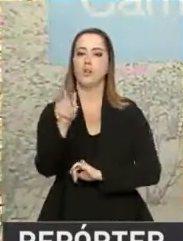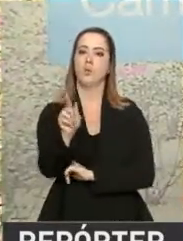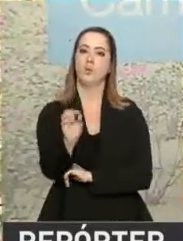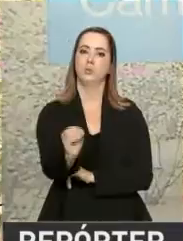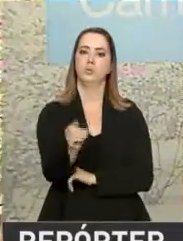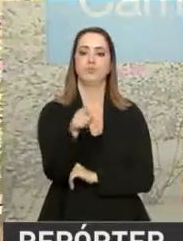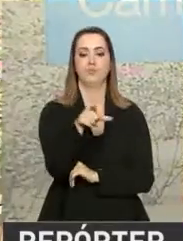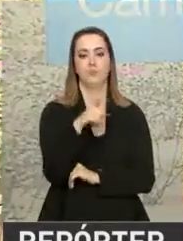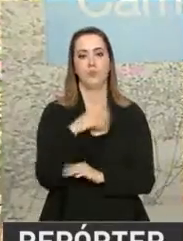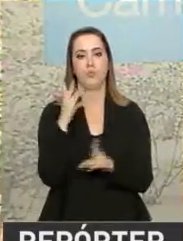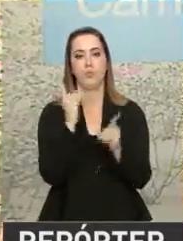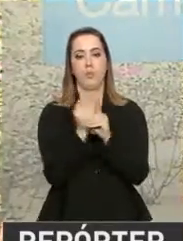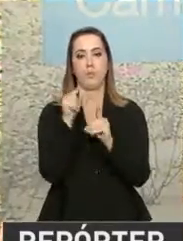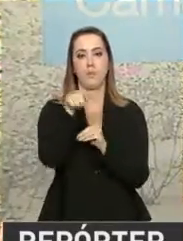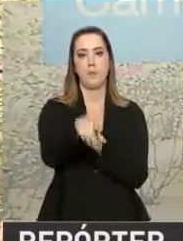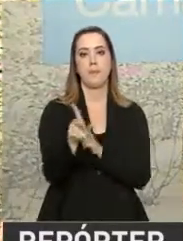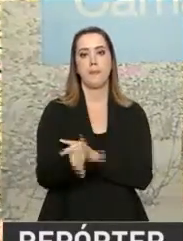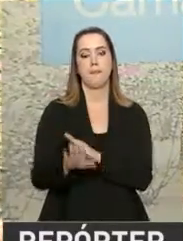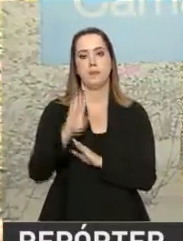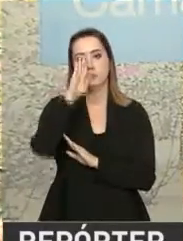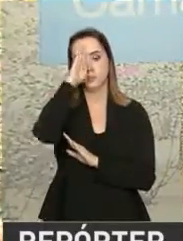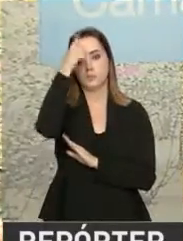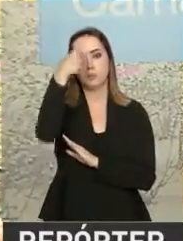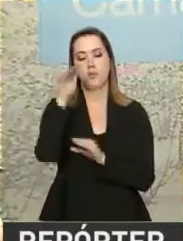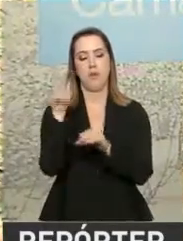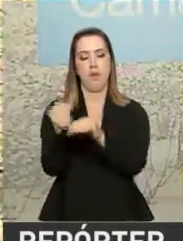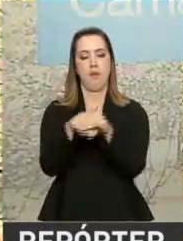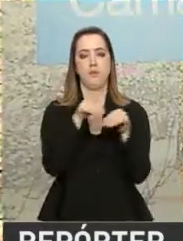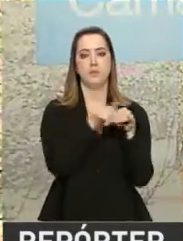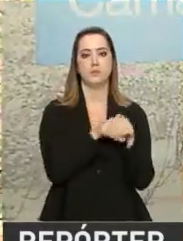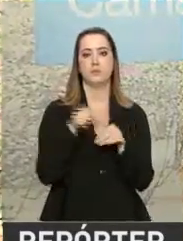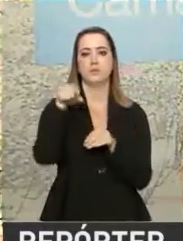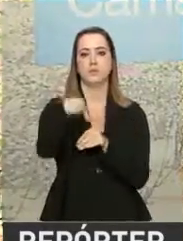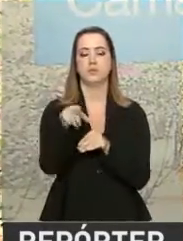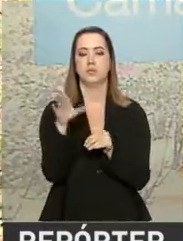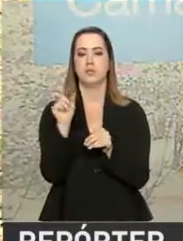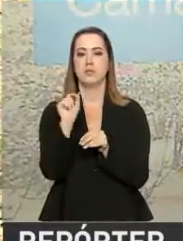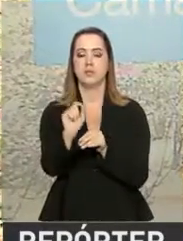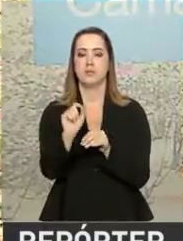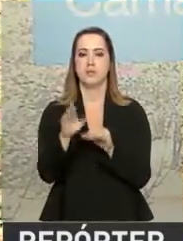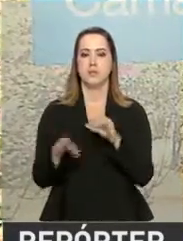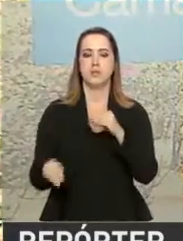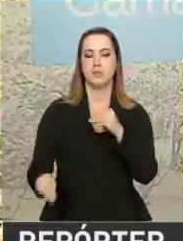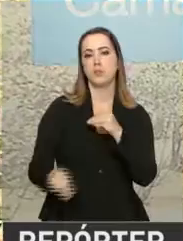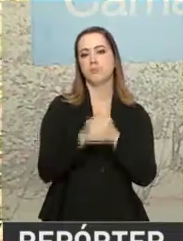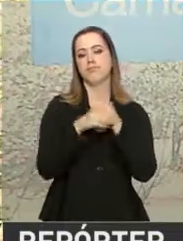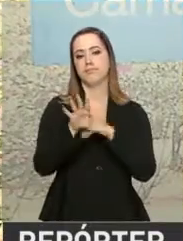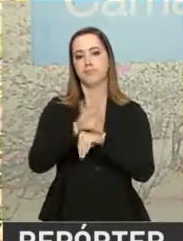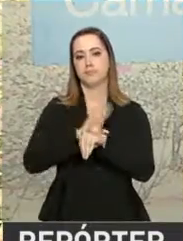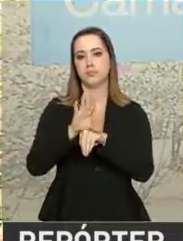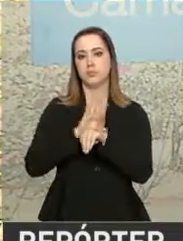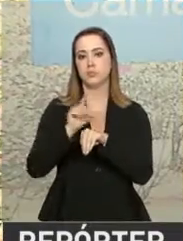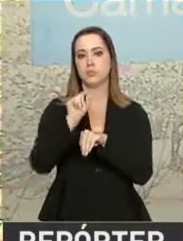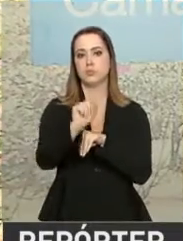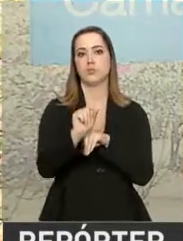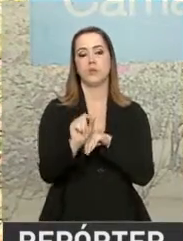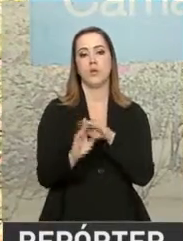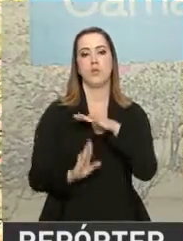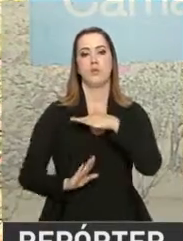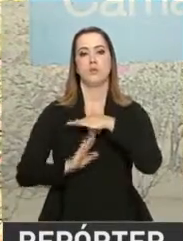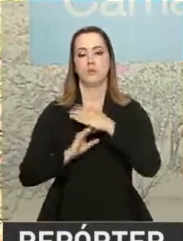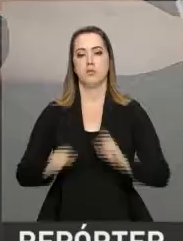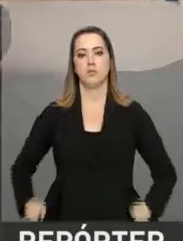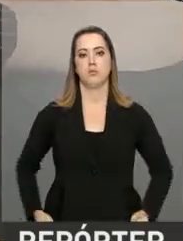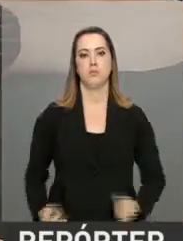no encontro a prioridade foi a votação na câmara da proposta de emenda à constituição pec que limita os gastos